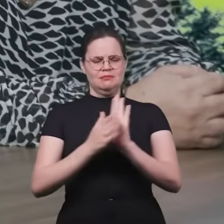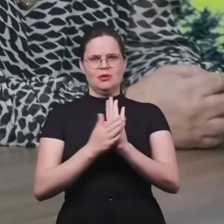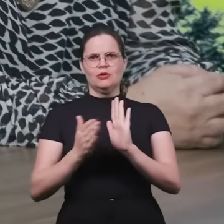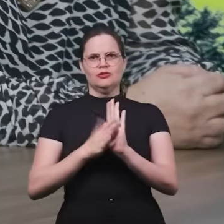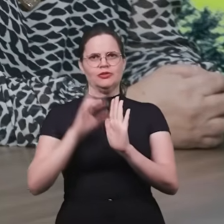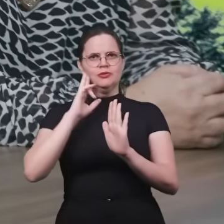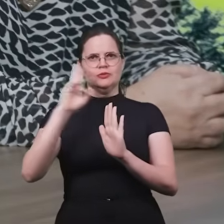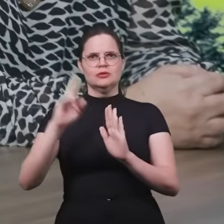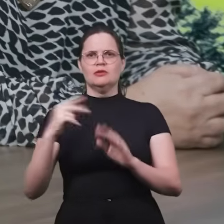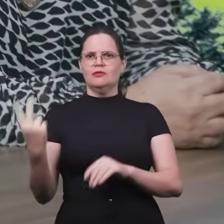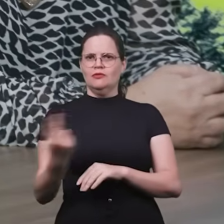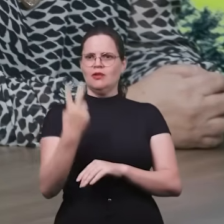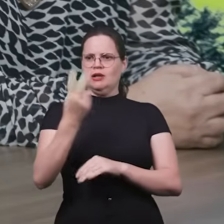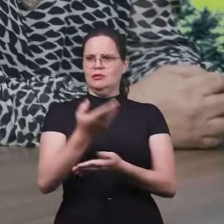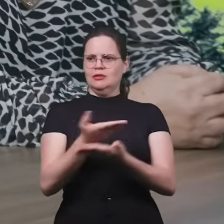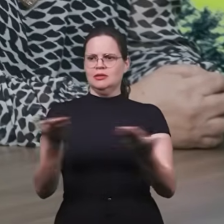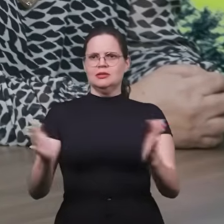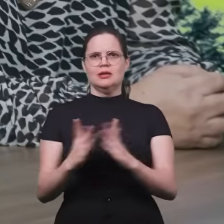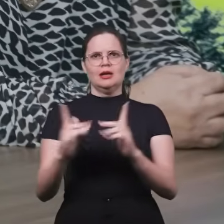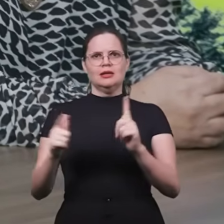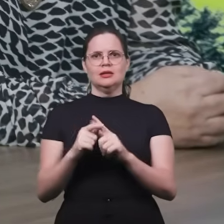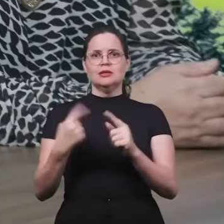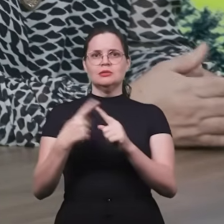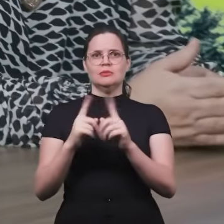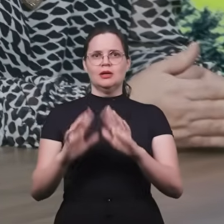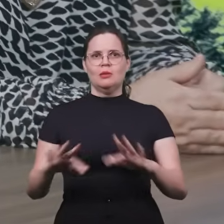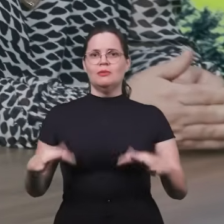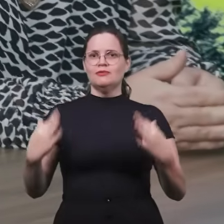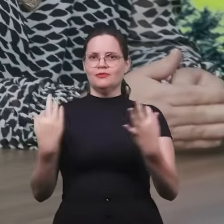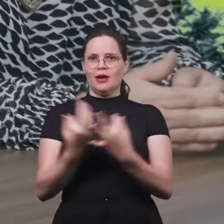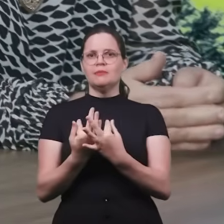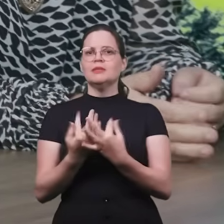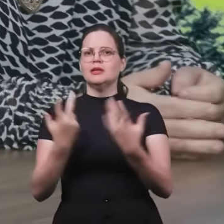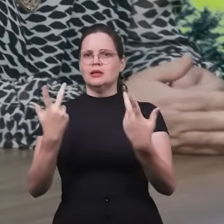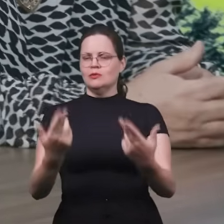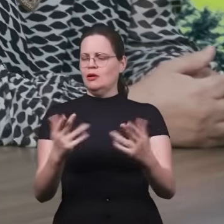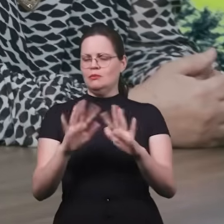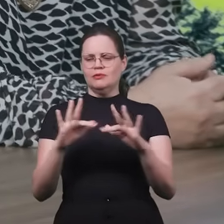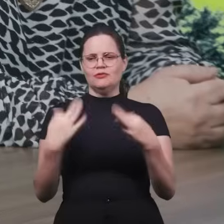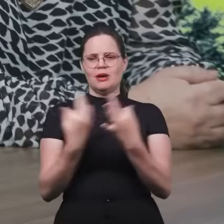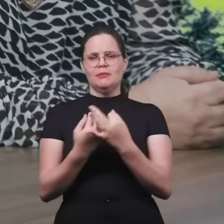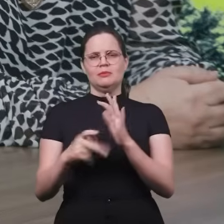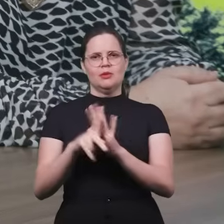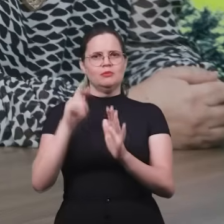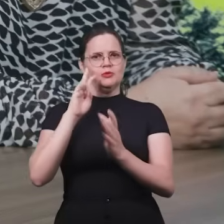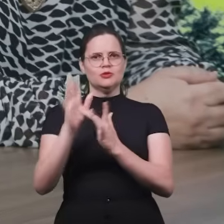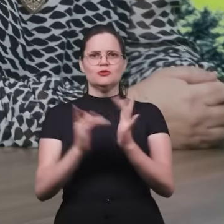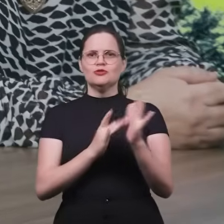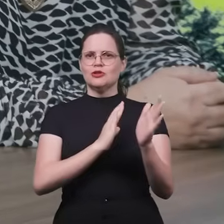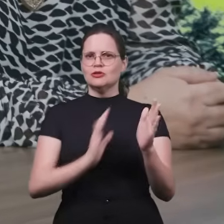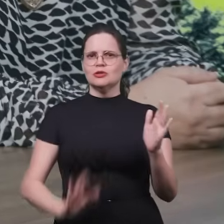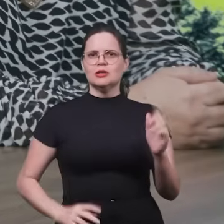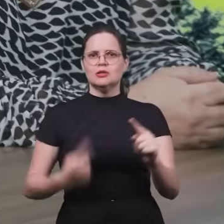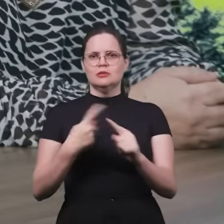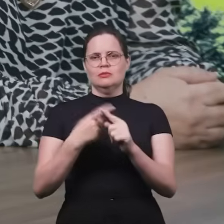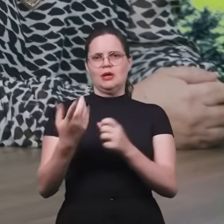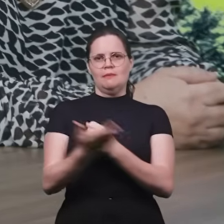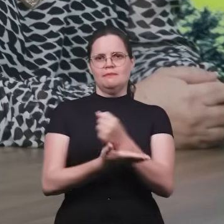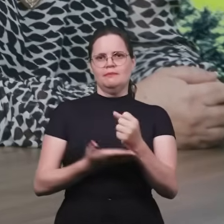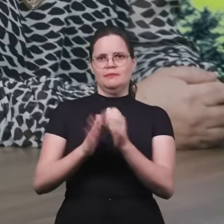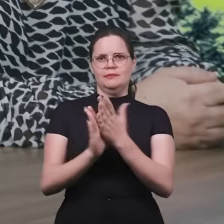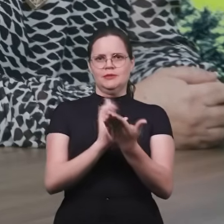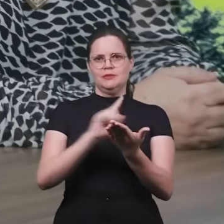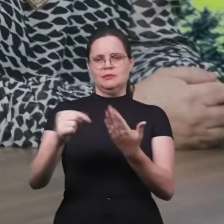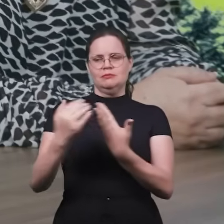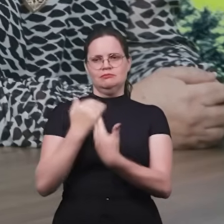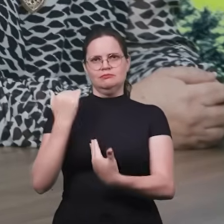família de Cristo, esta família gloriosa que tem sido fundamentada na palavra de Deus, que tem sido para nós